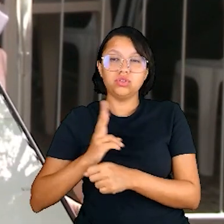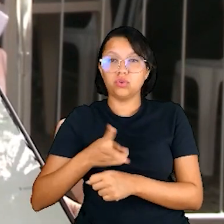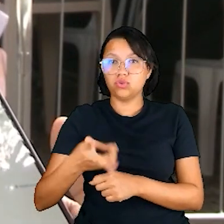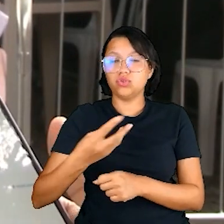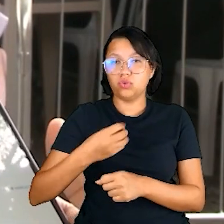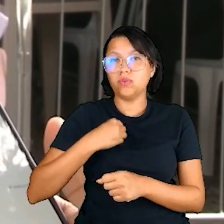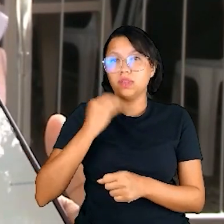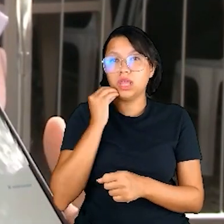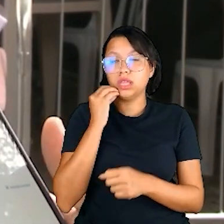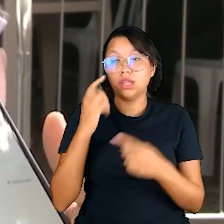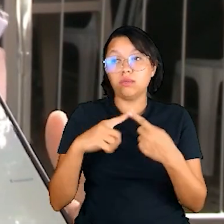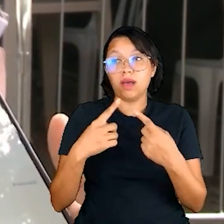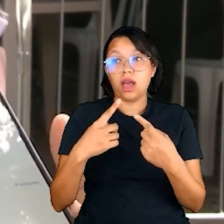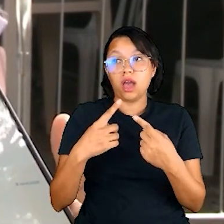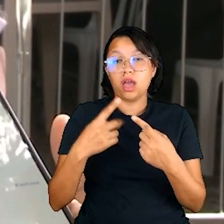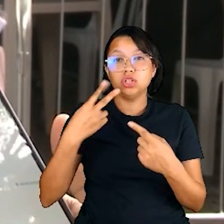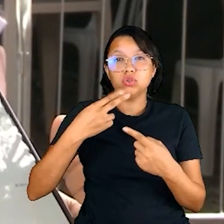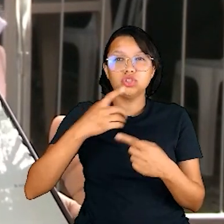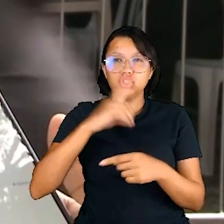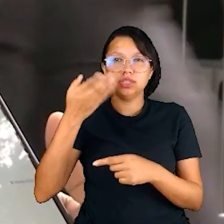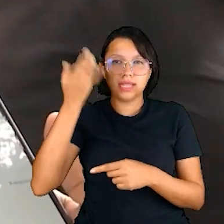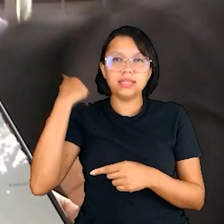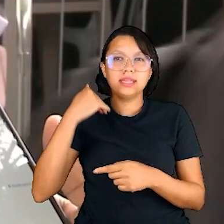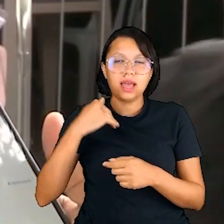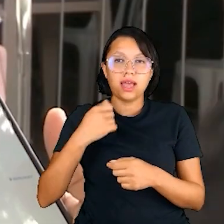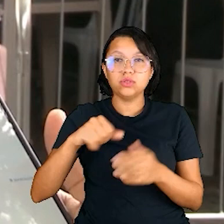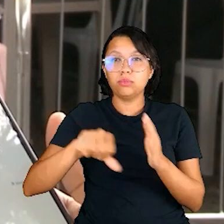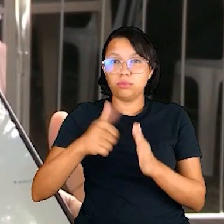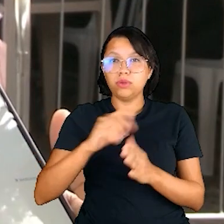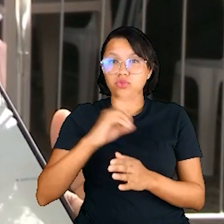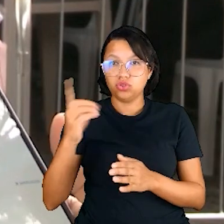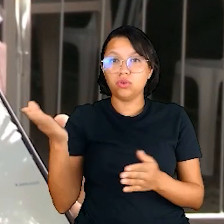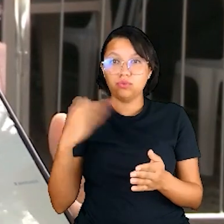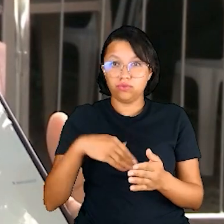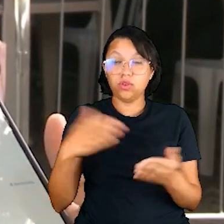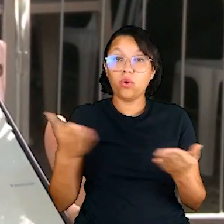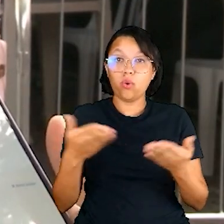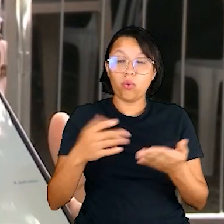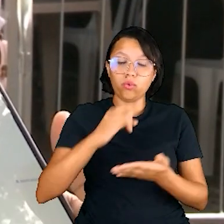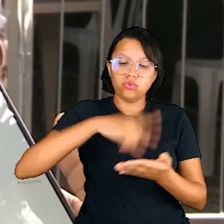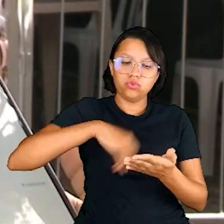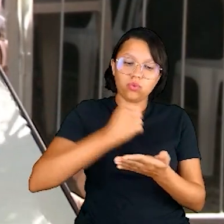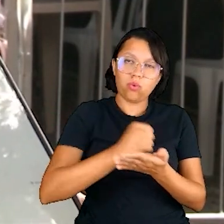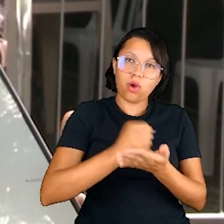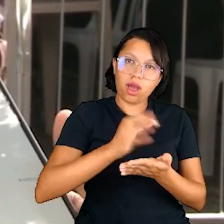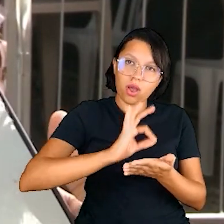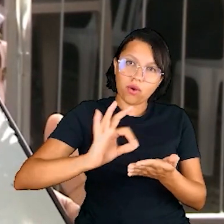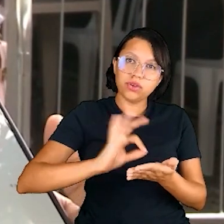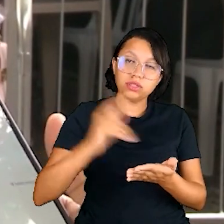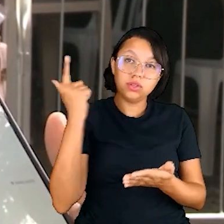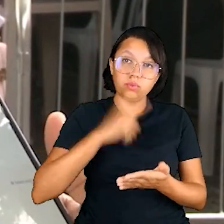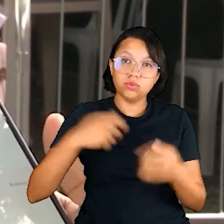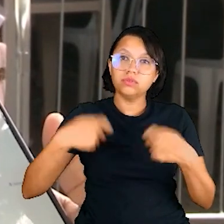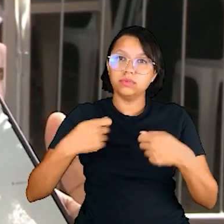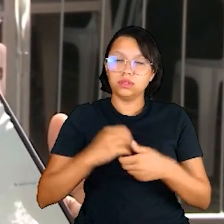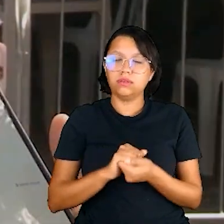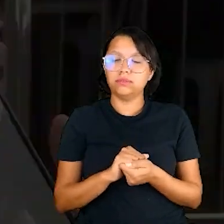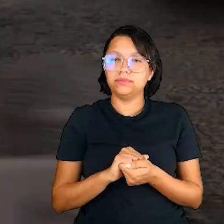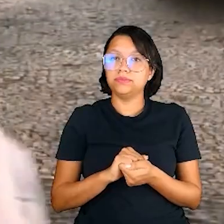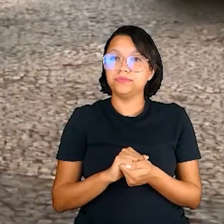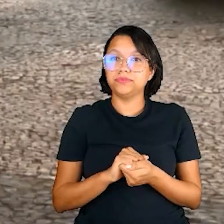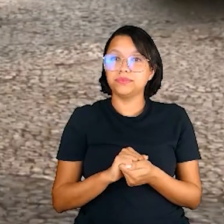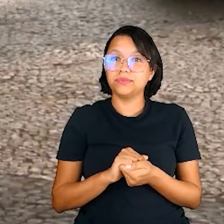estou tentando. Aí hoje, graças a Deus, anteontem na verdade, no primeiro dia eu vim, e hoje eu assinei o contrato, graças a Deus eu consegui o que eu